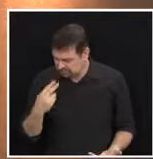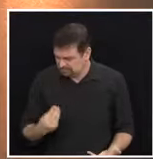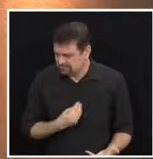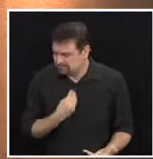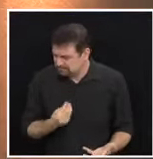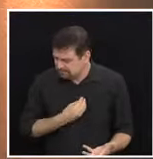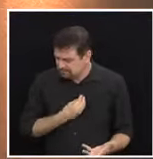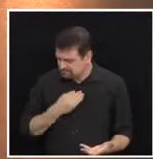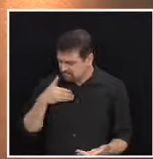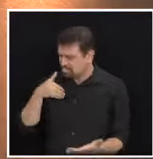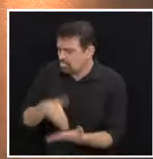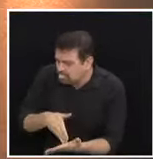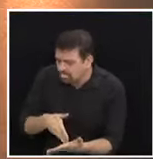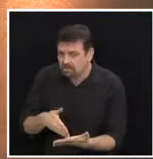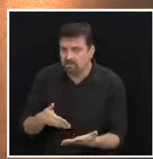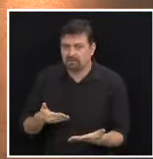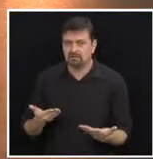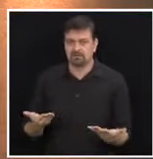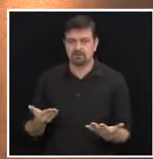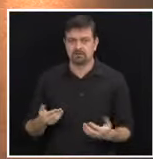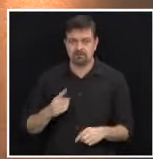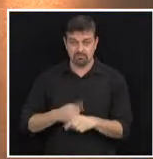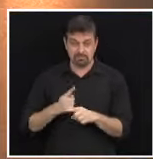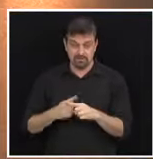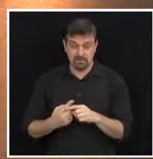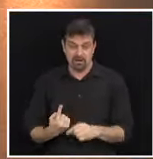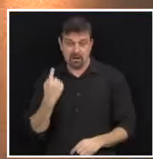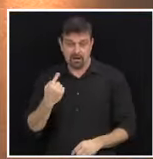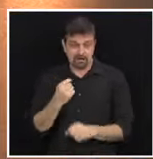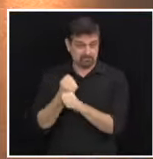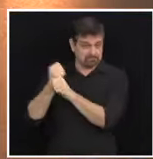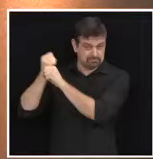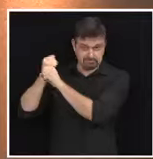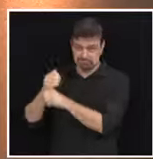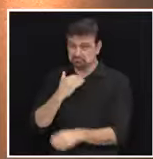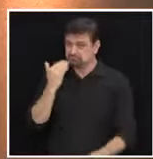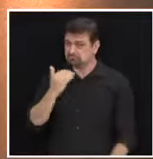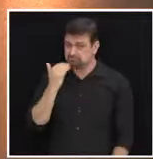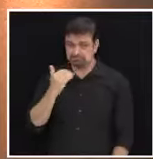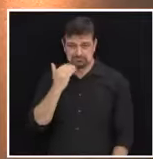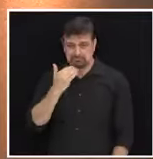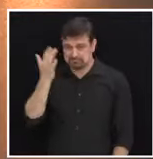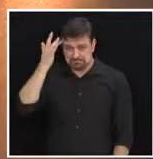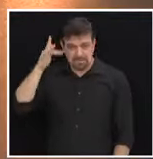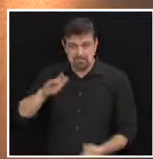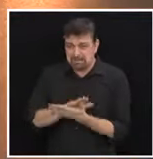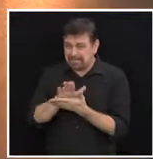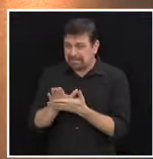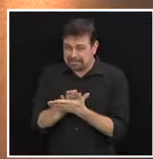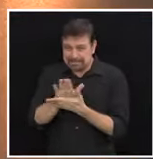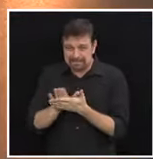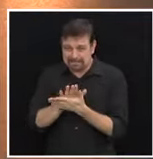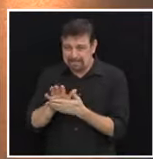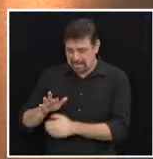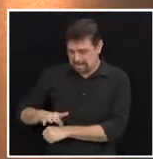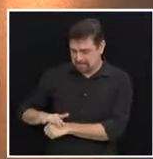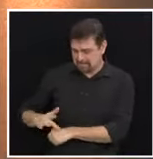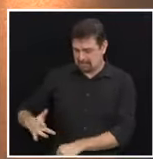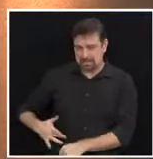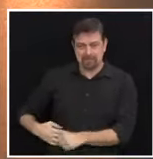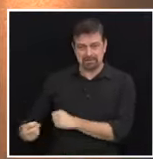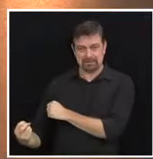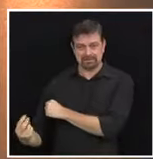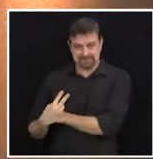chão. Porque naquela época não tinha tanto conhecimento da hepatite quando eu descobri